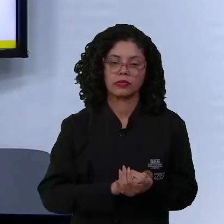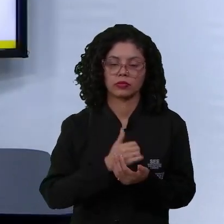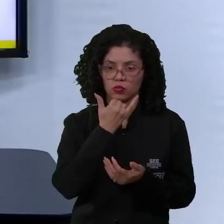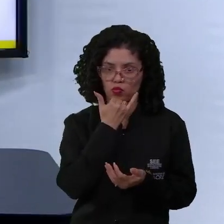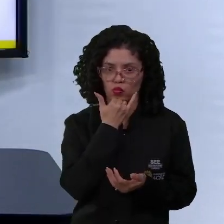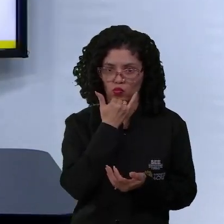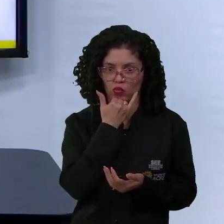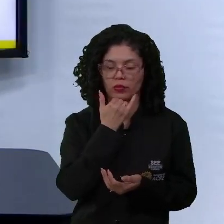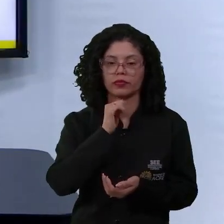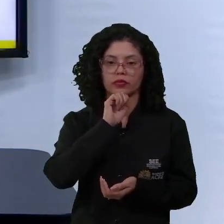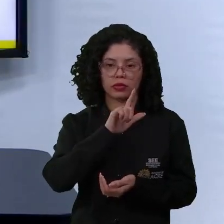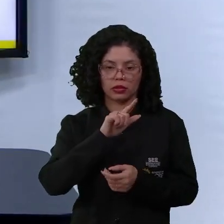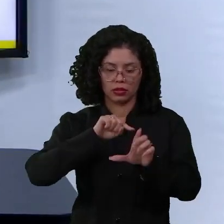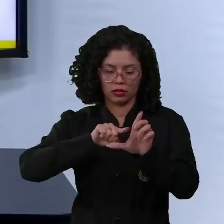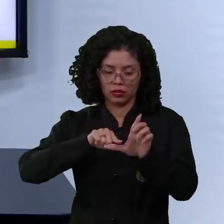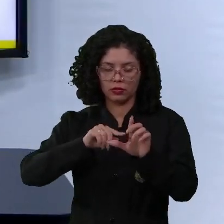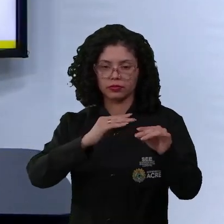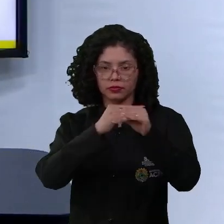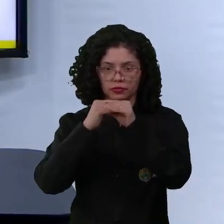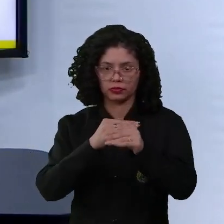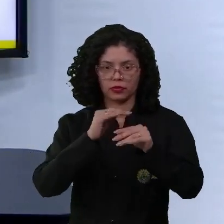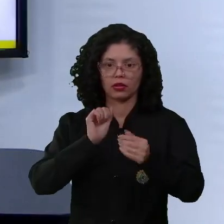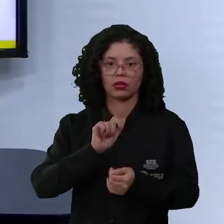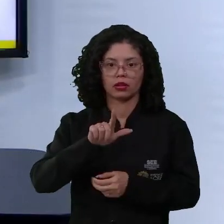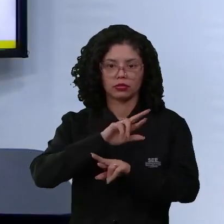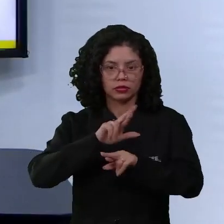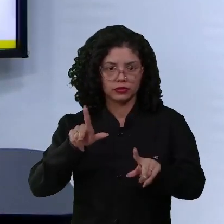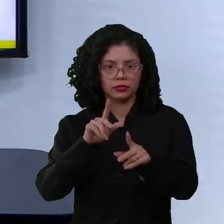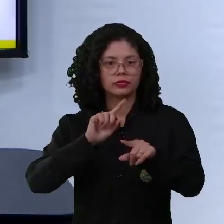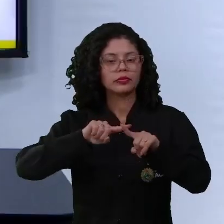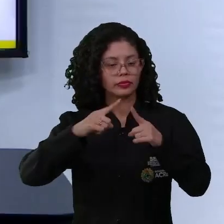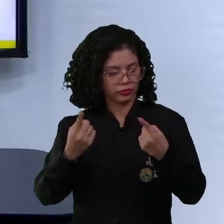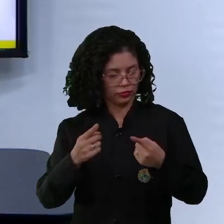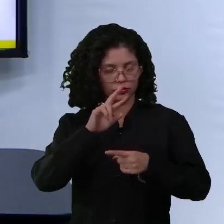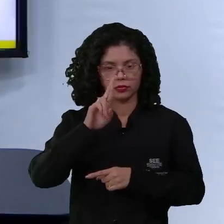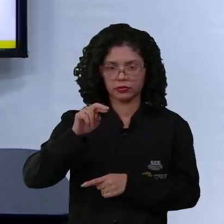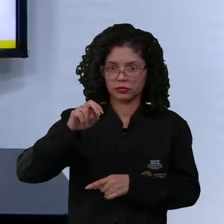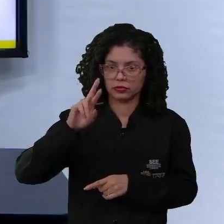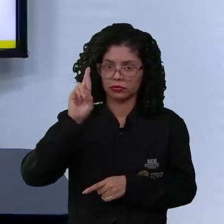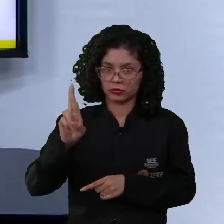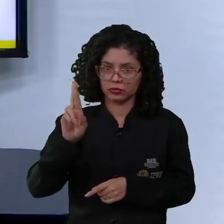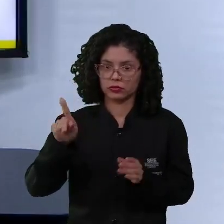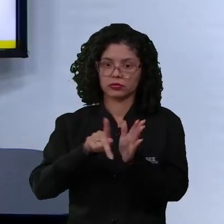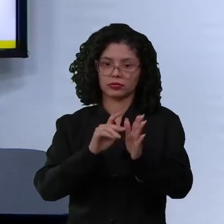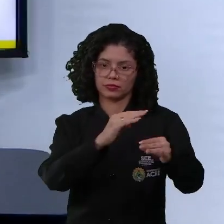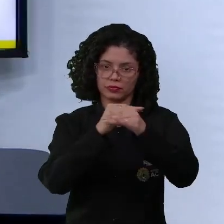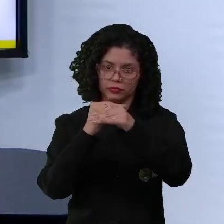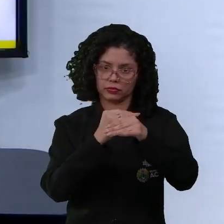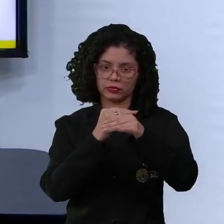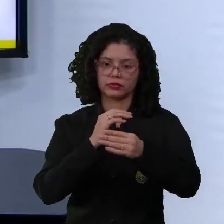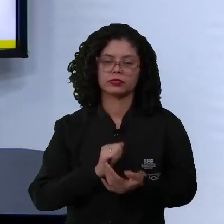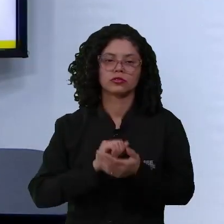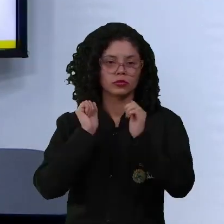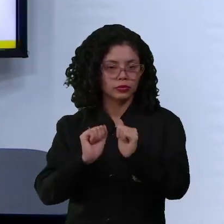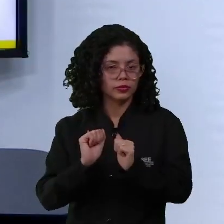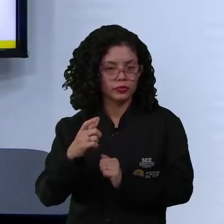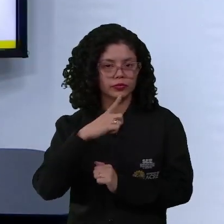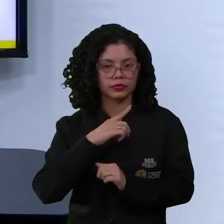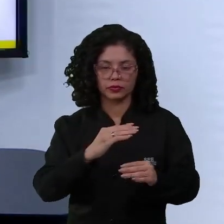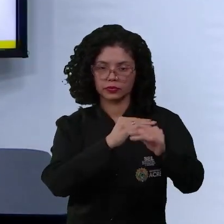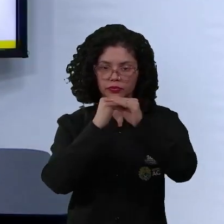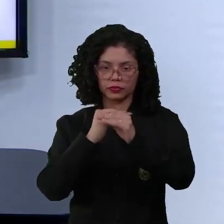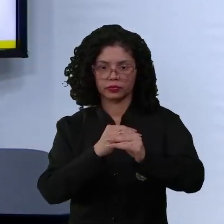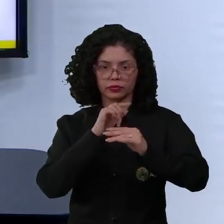ângulos iguais, lados diferentes, mas a razão entre um lado pelo outro é igual. O que tem que ser igual